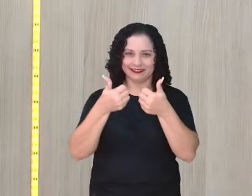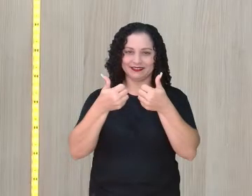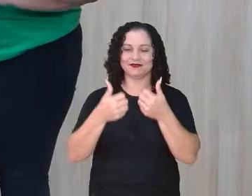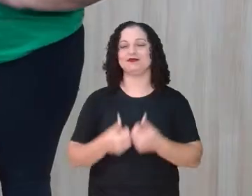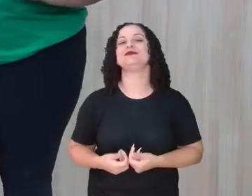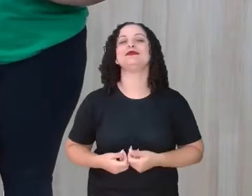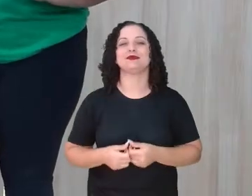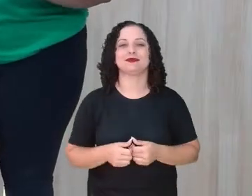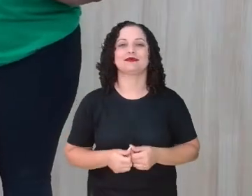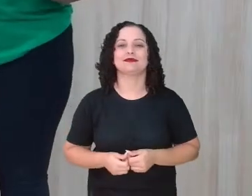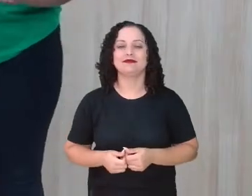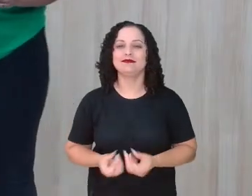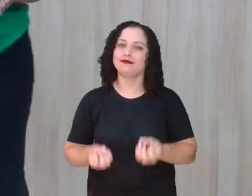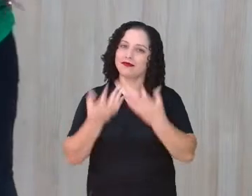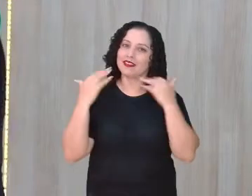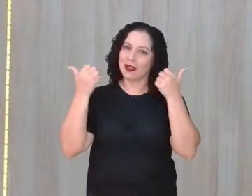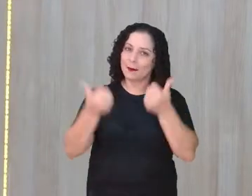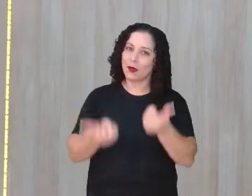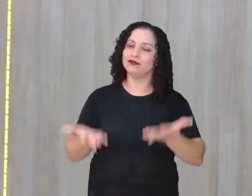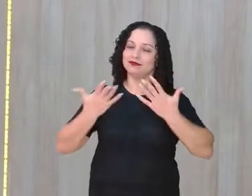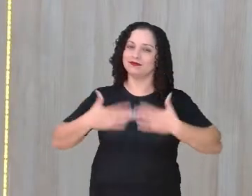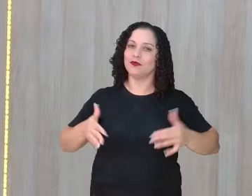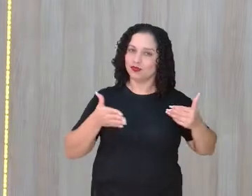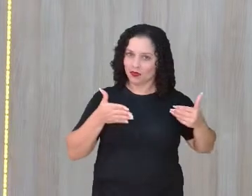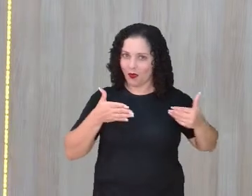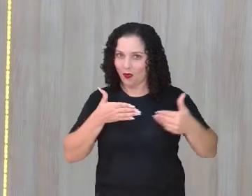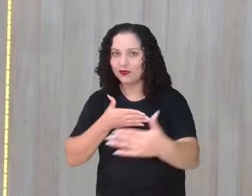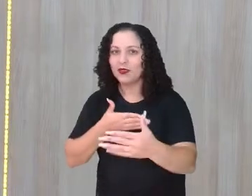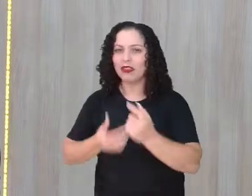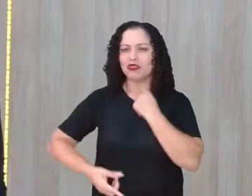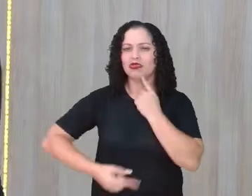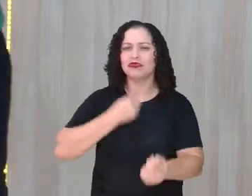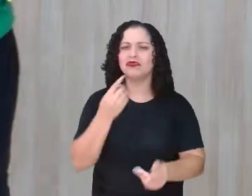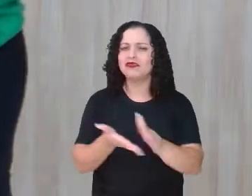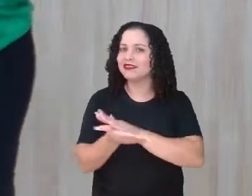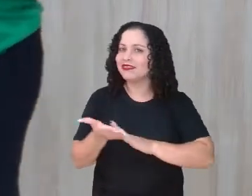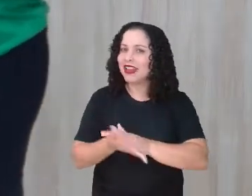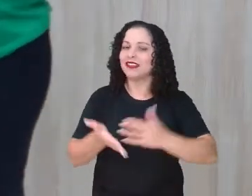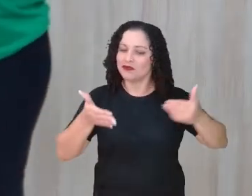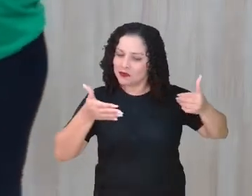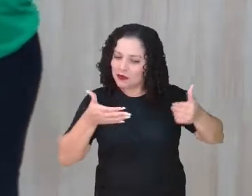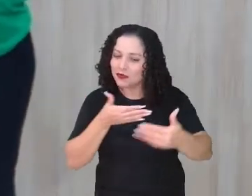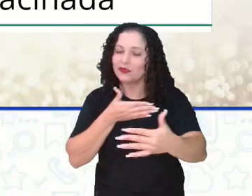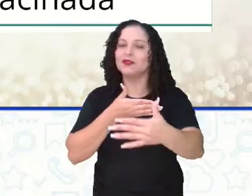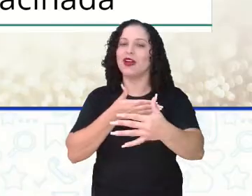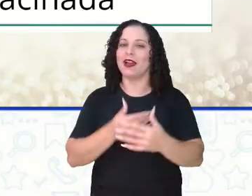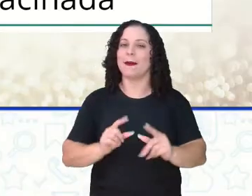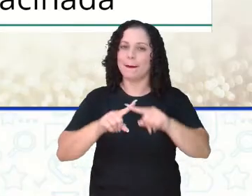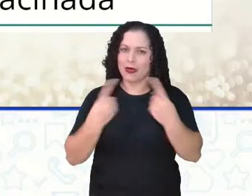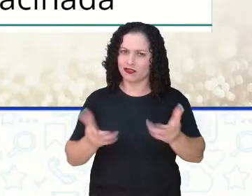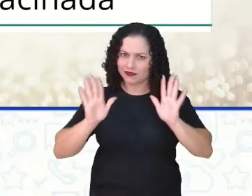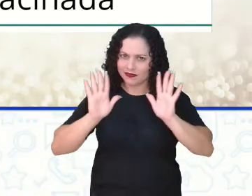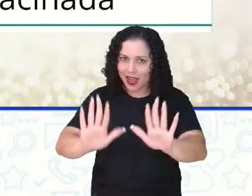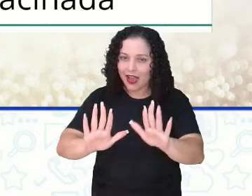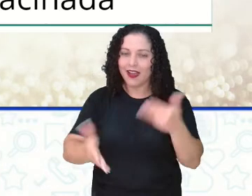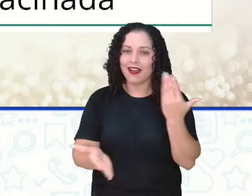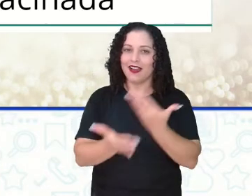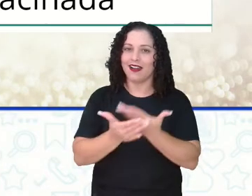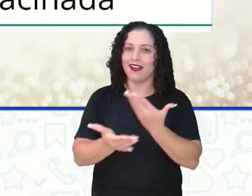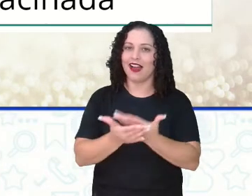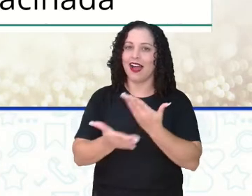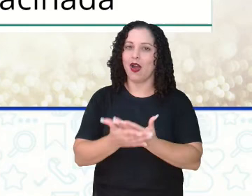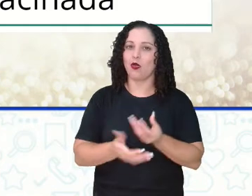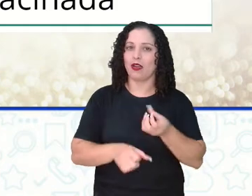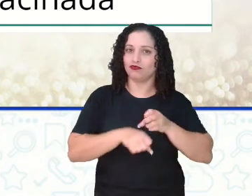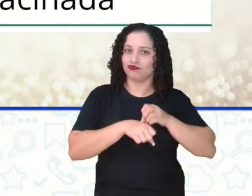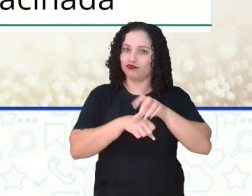Que bom. Se está tranquilo, então a gente segue. Se não tem dúvidas, a gente também vai seguindo. Mas não se preocupa não, como a aula vai estar disponível